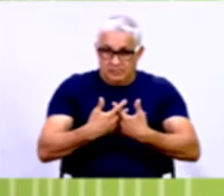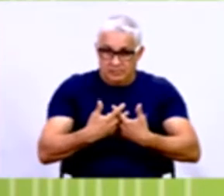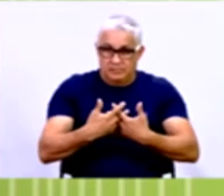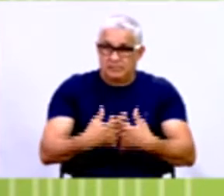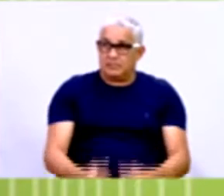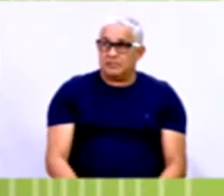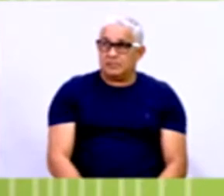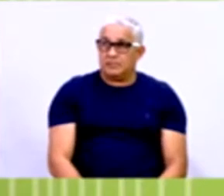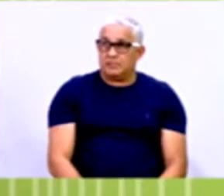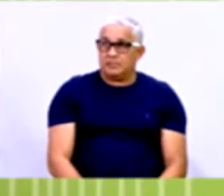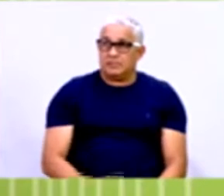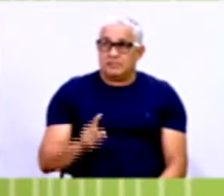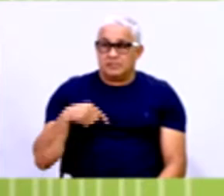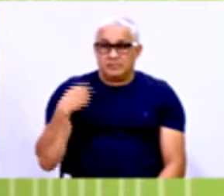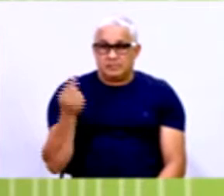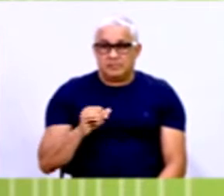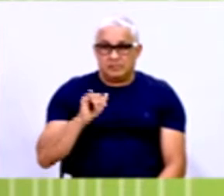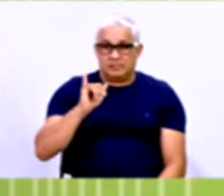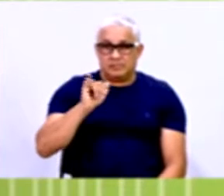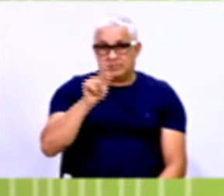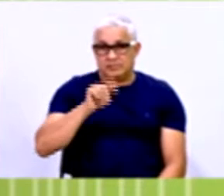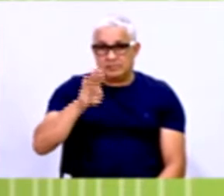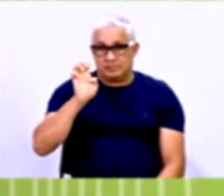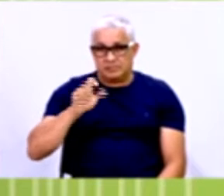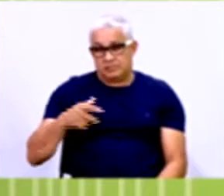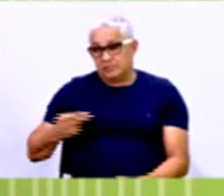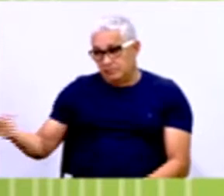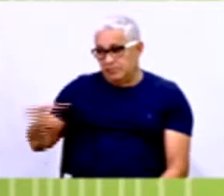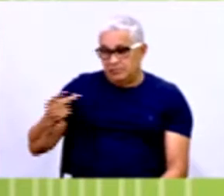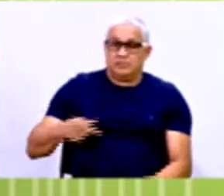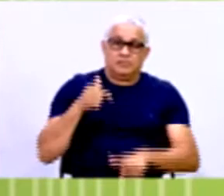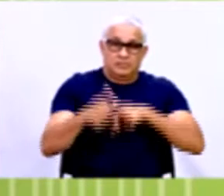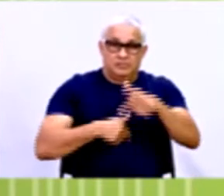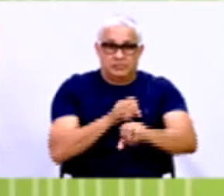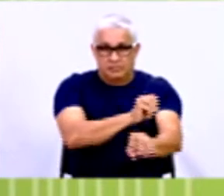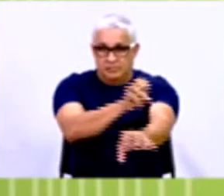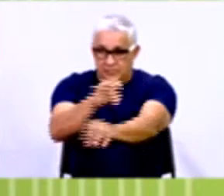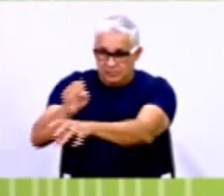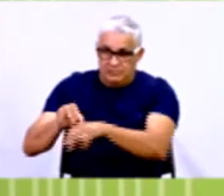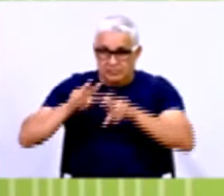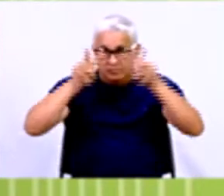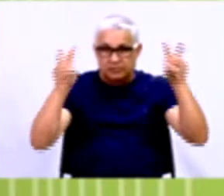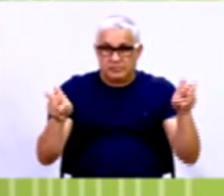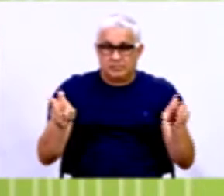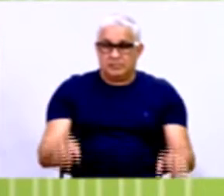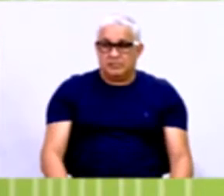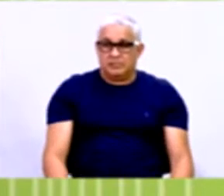E nós, professora Isabel e professor Willis, estaremos trabalhando com vocês esse tema, como eu já falei,